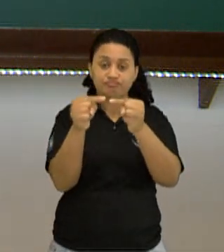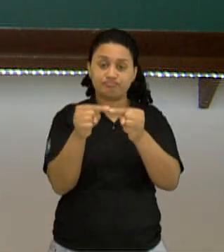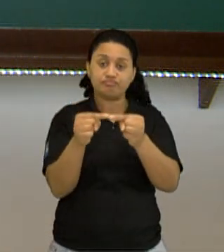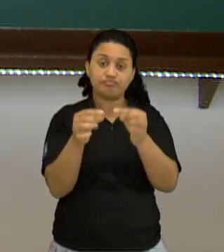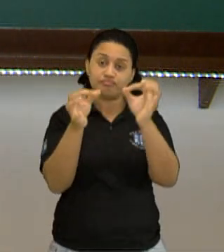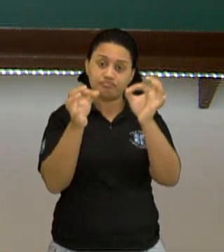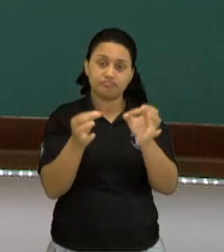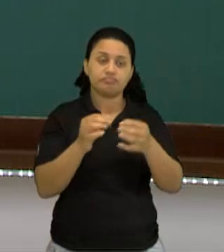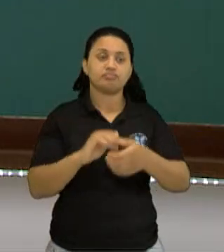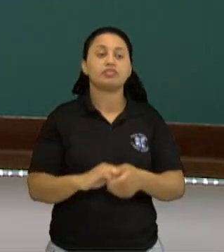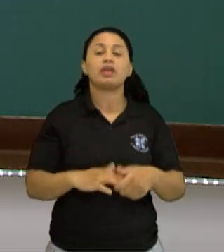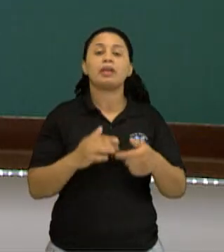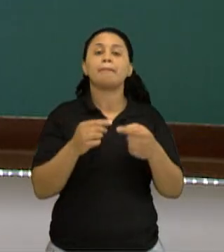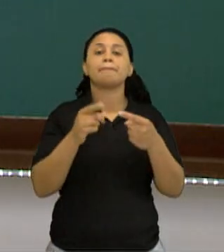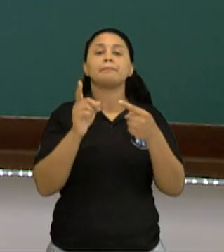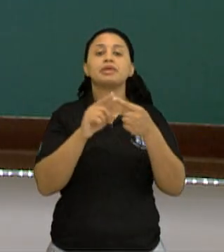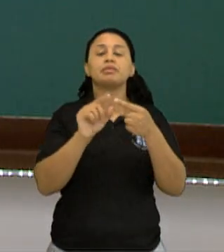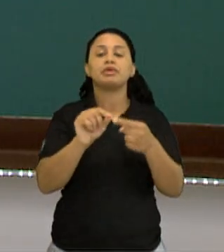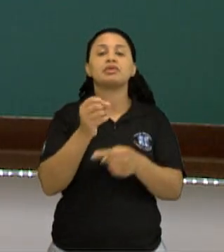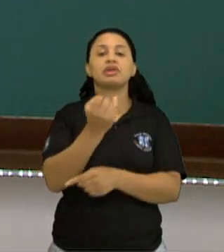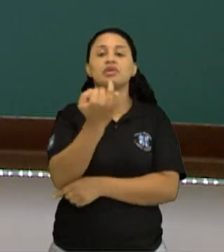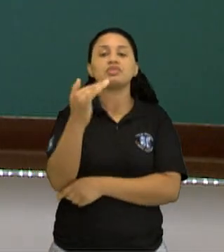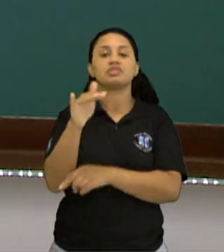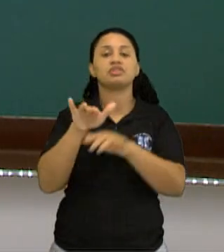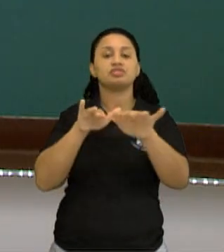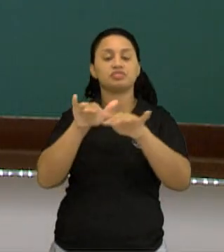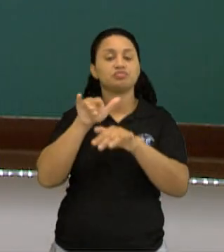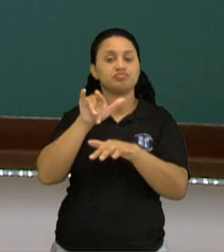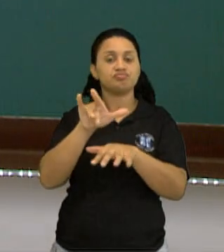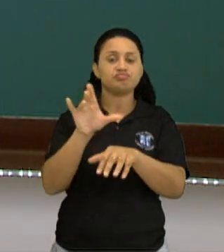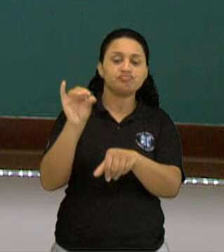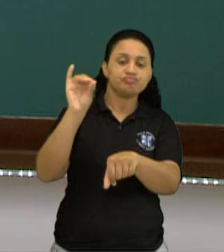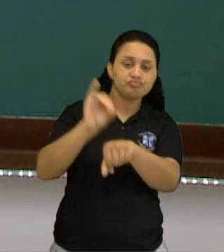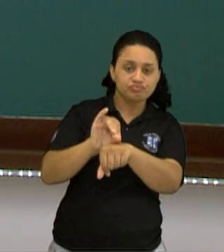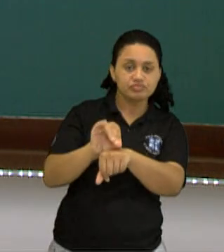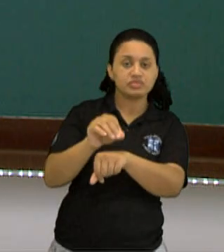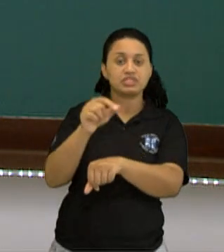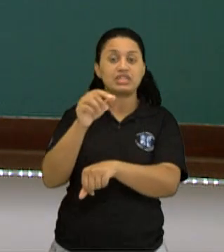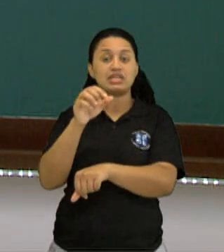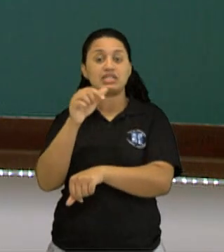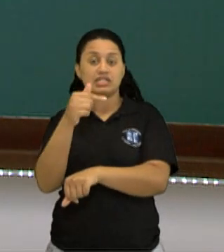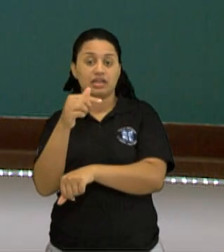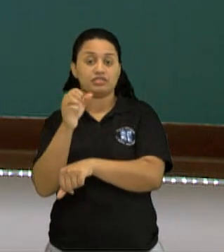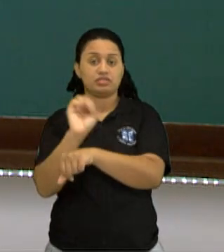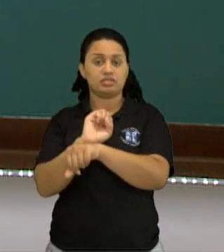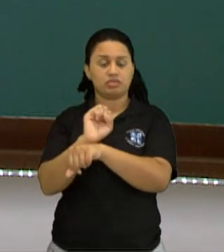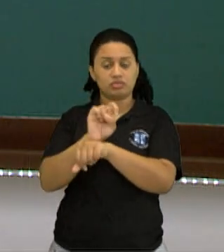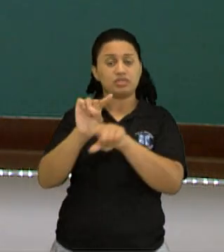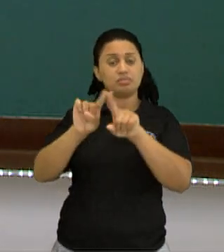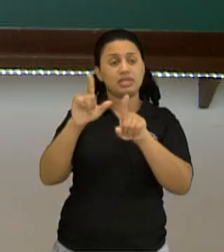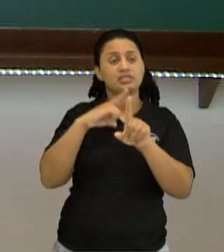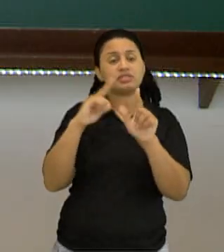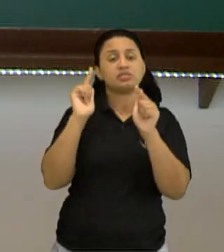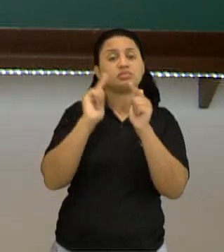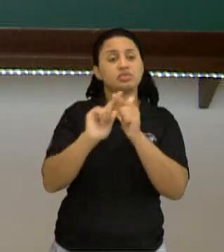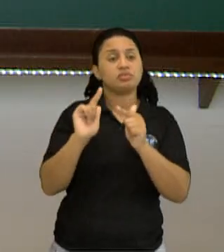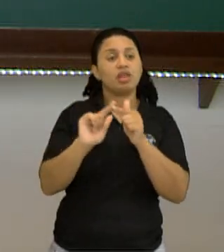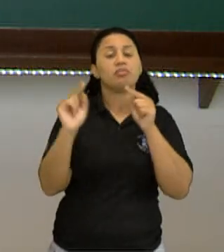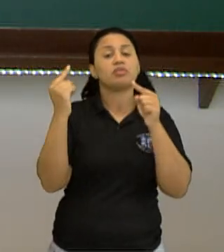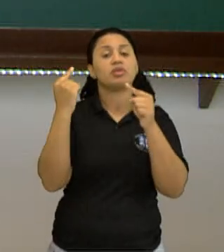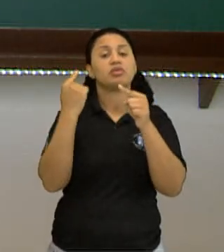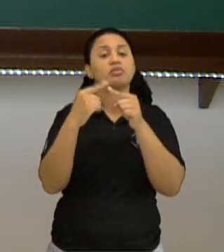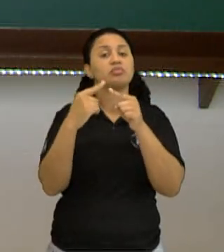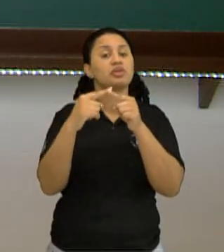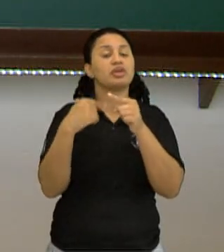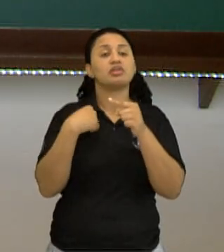coisa que ele pede aqui é a quantidade de movimento desse objeto no instante de 7 segundos. Só que nós temos um problema. Nós não temos